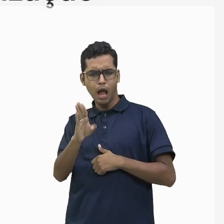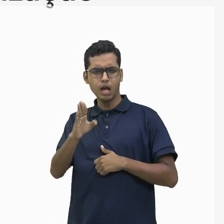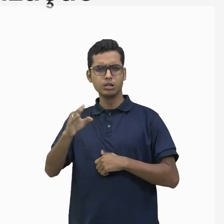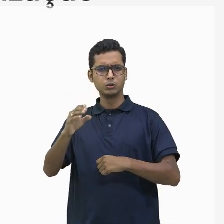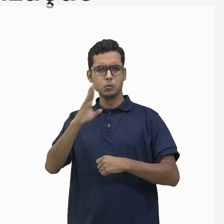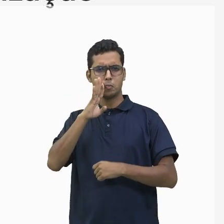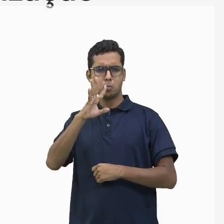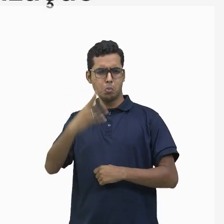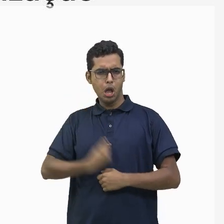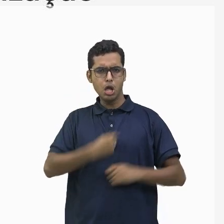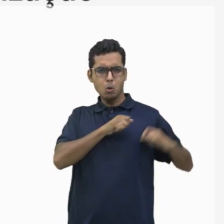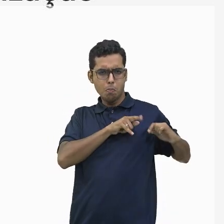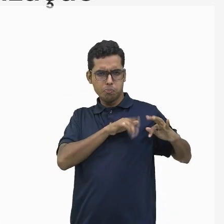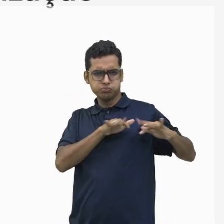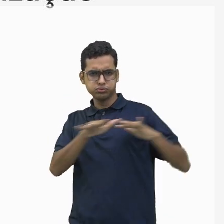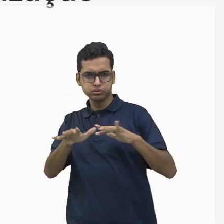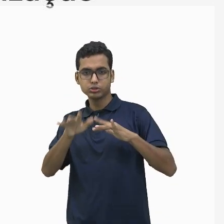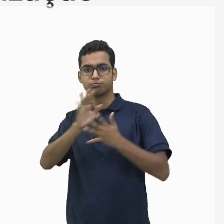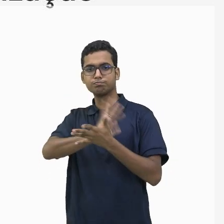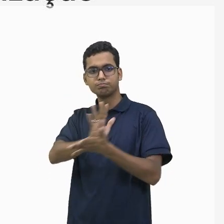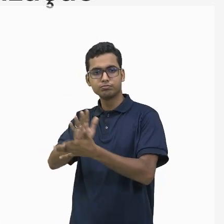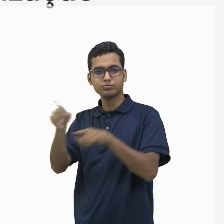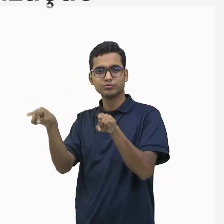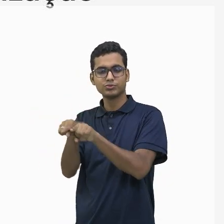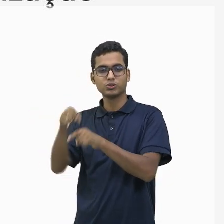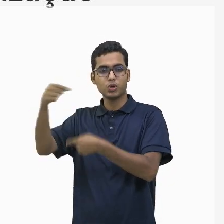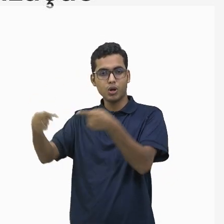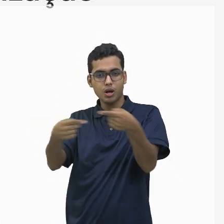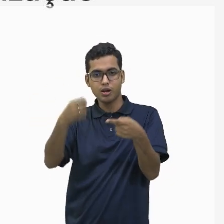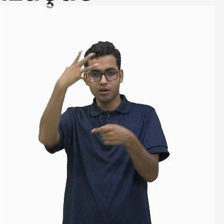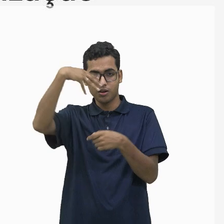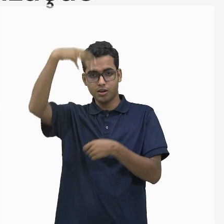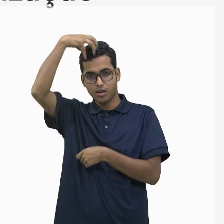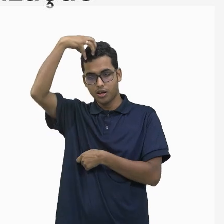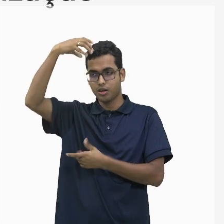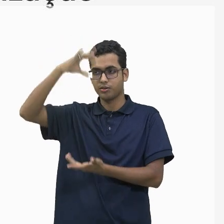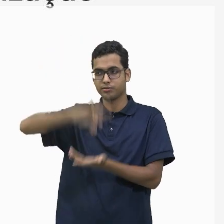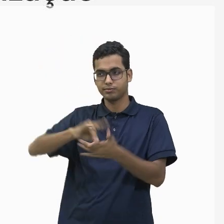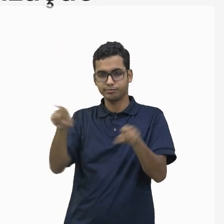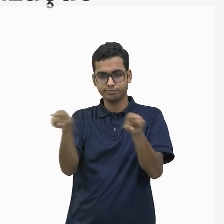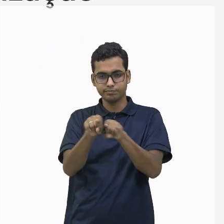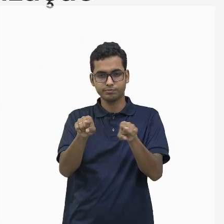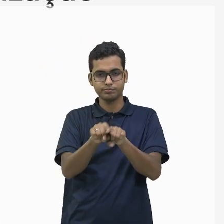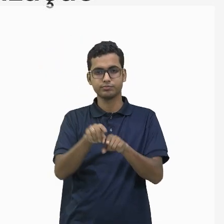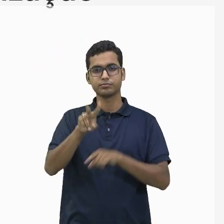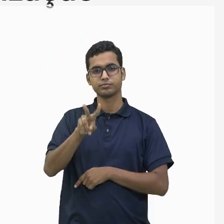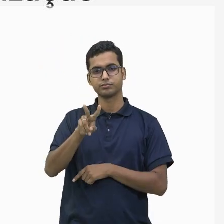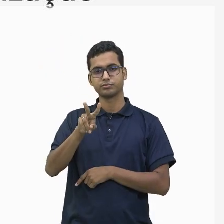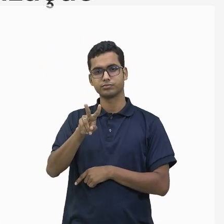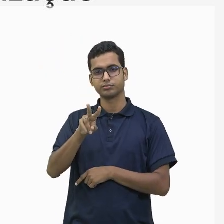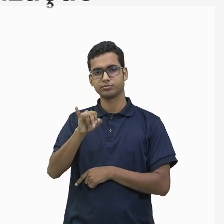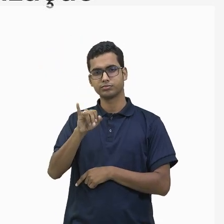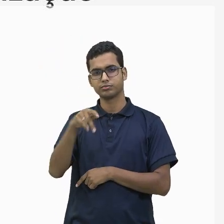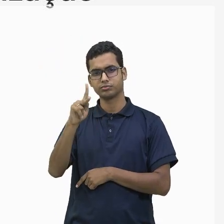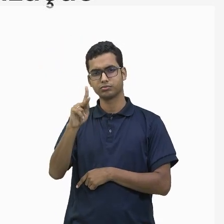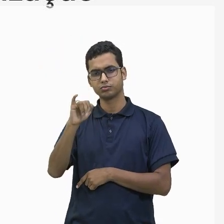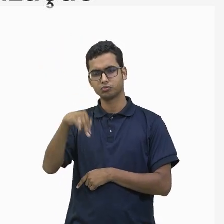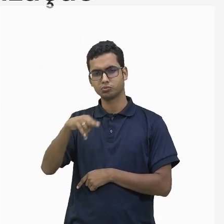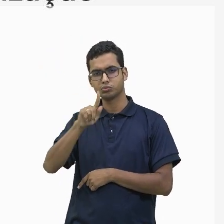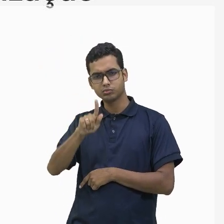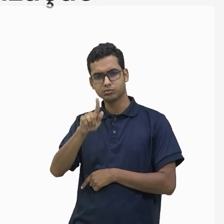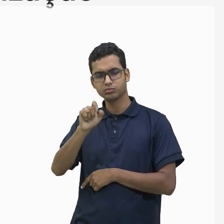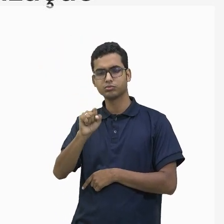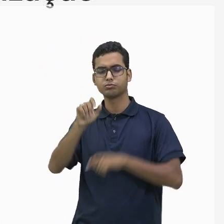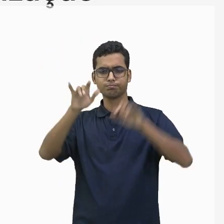ataques provocaram o colapso da autoridade política dos reis, né? Aí nós temos, então, aí essa entrada, então,